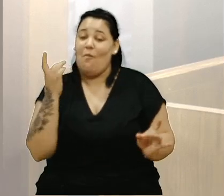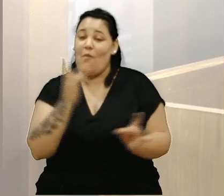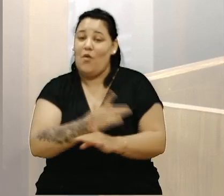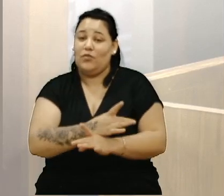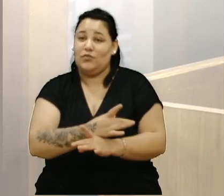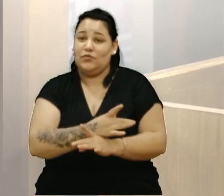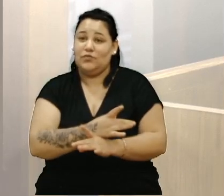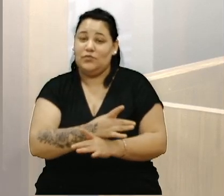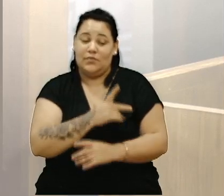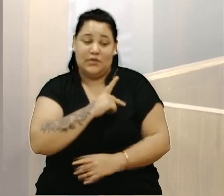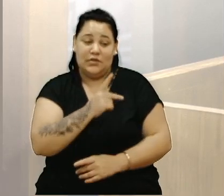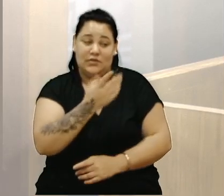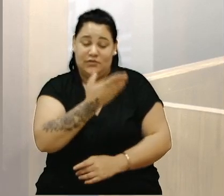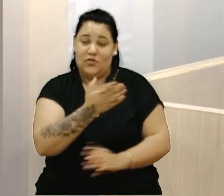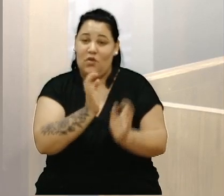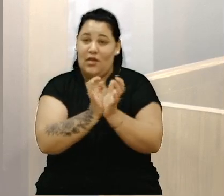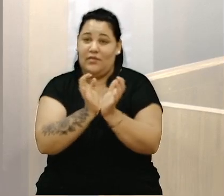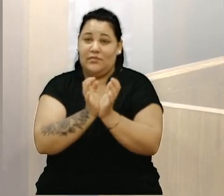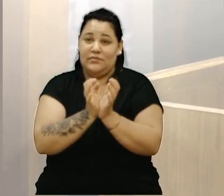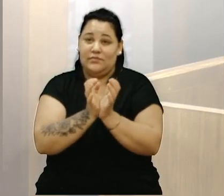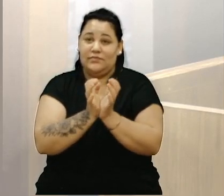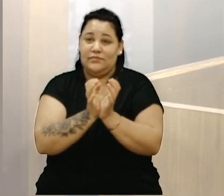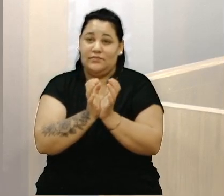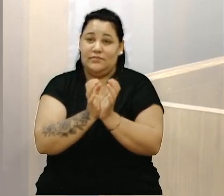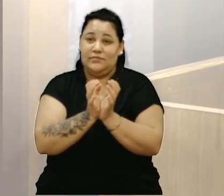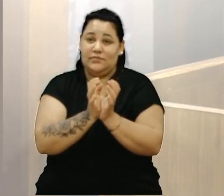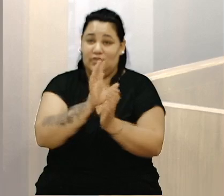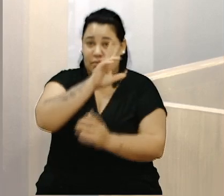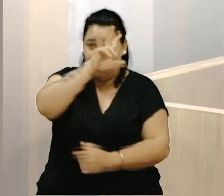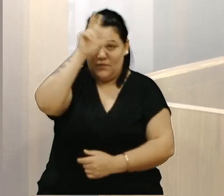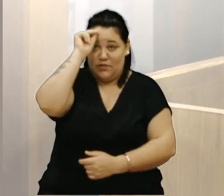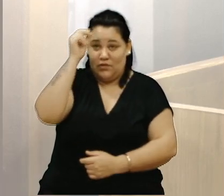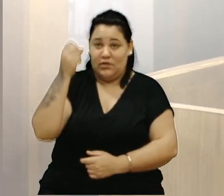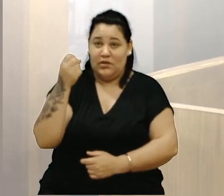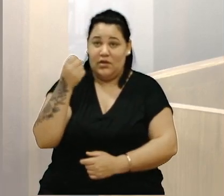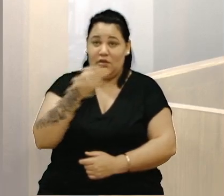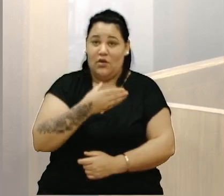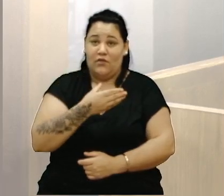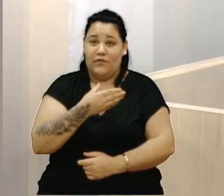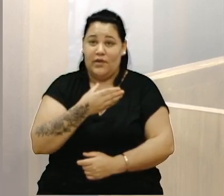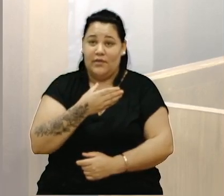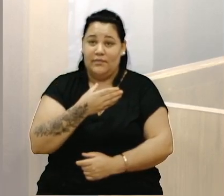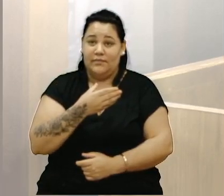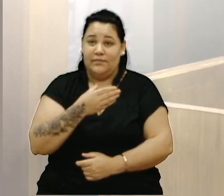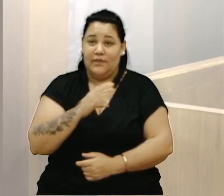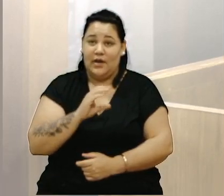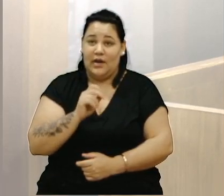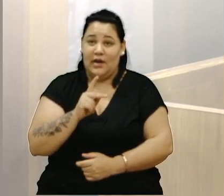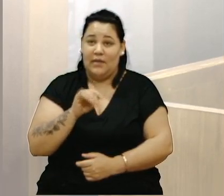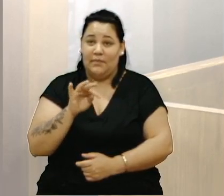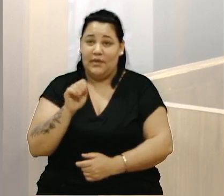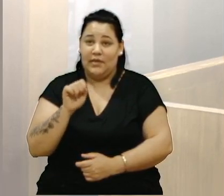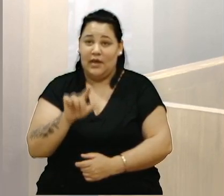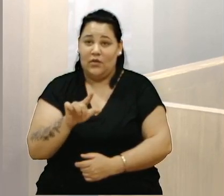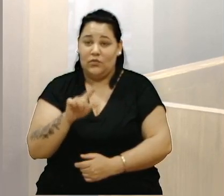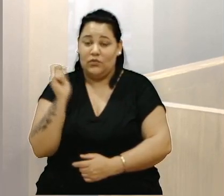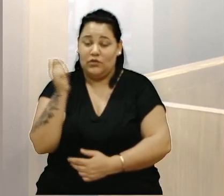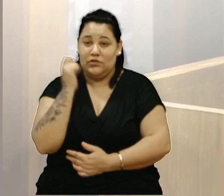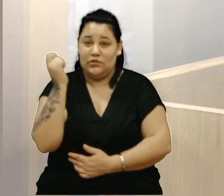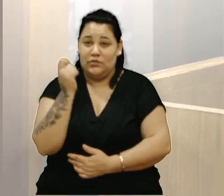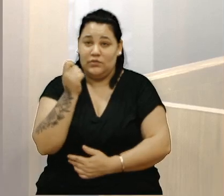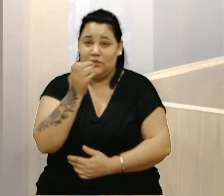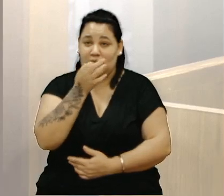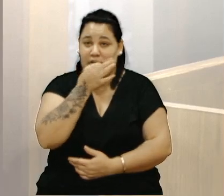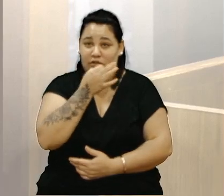senhora presidente e colegas, para ser prefeito da nova capital do Rio Grande do Sul. Caxias do Sul